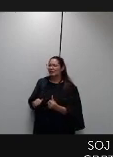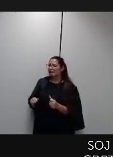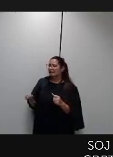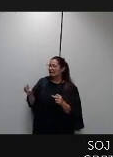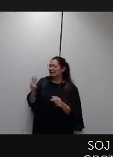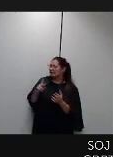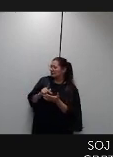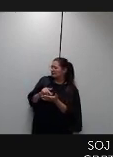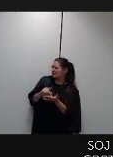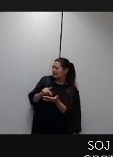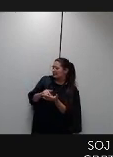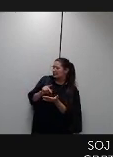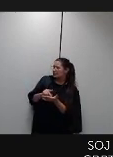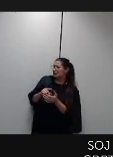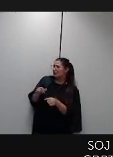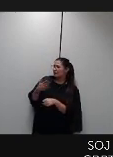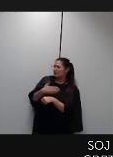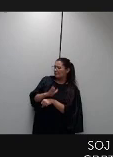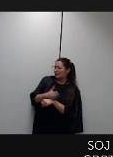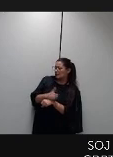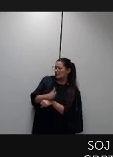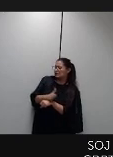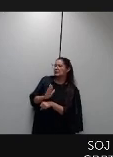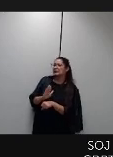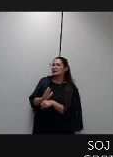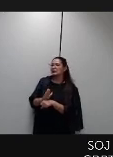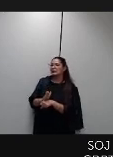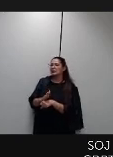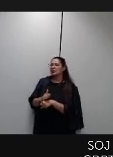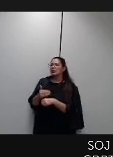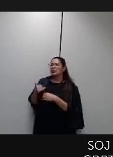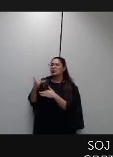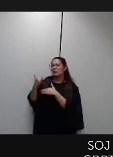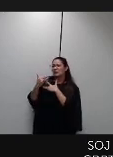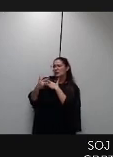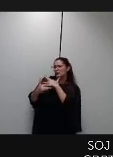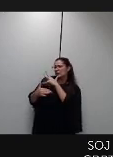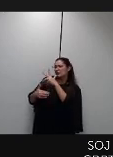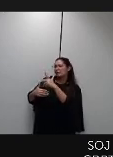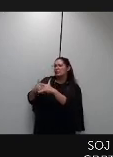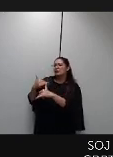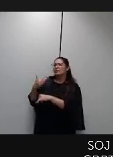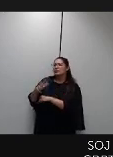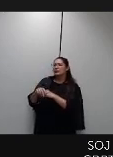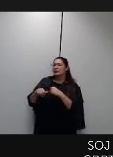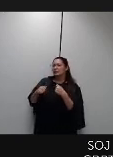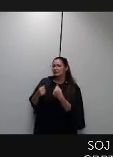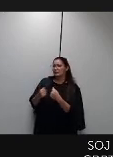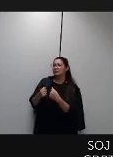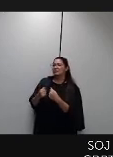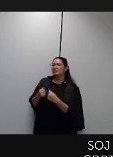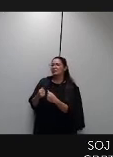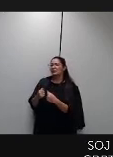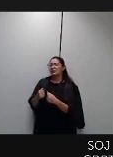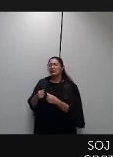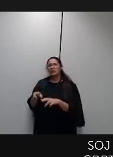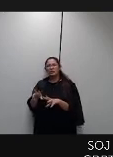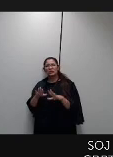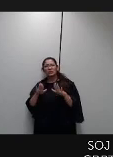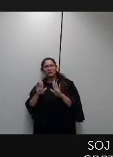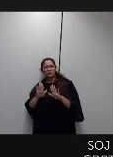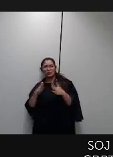Cruzes a prática local a longanimidade a poledance e de repente resolver uma coisa